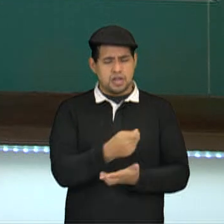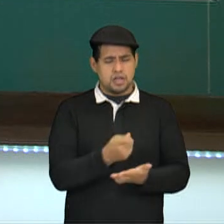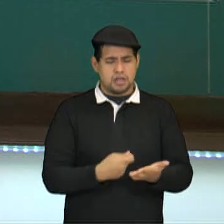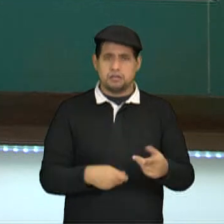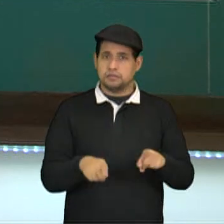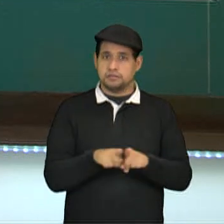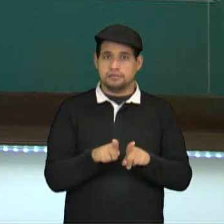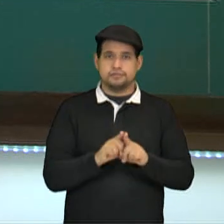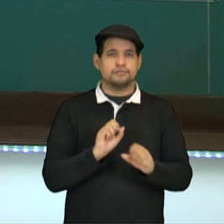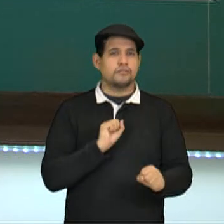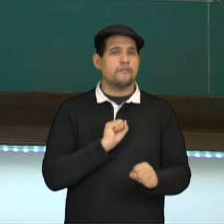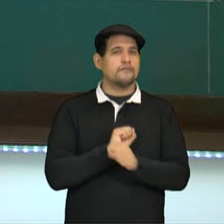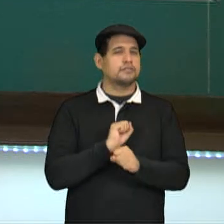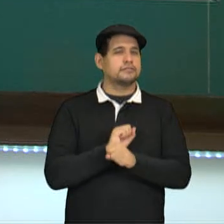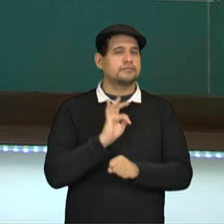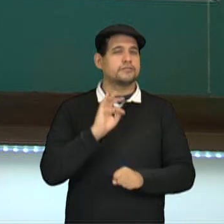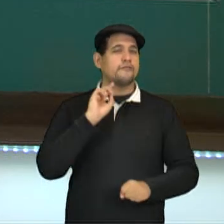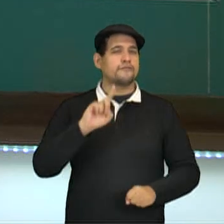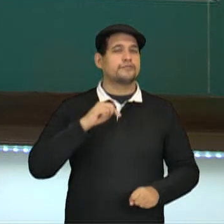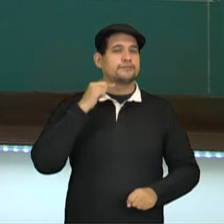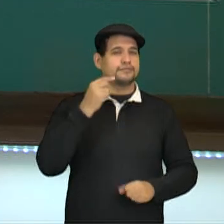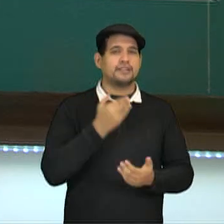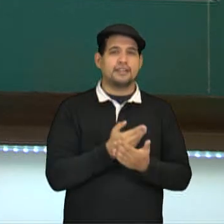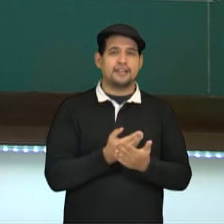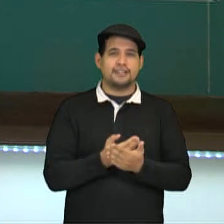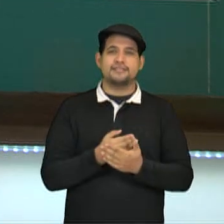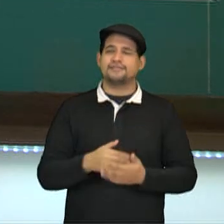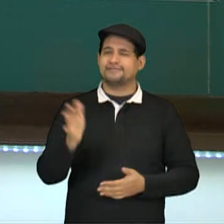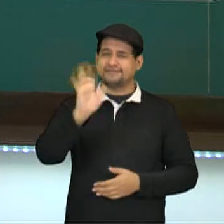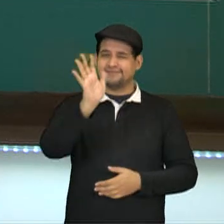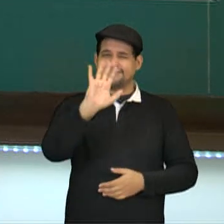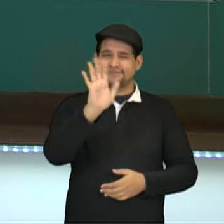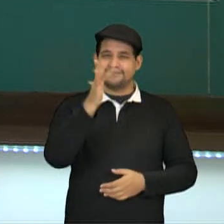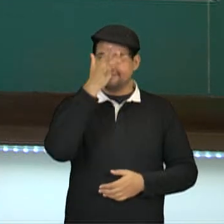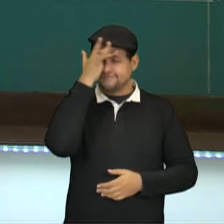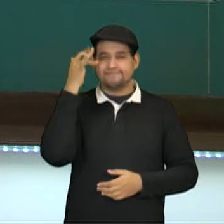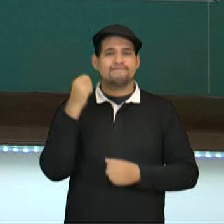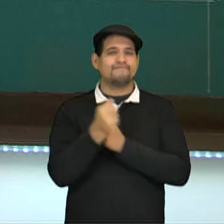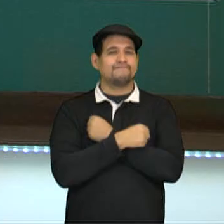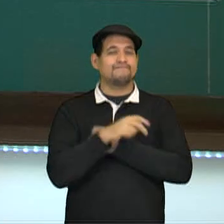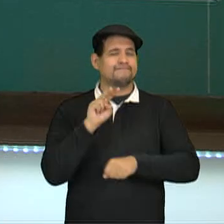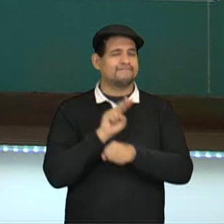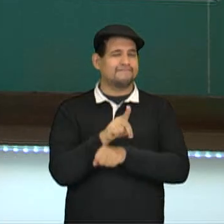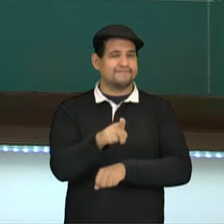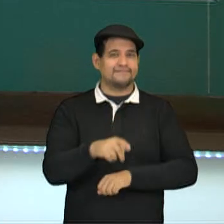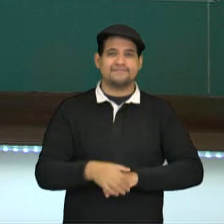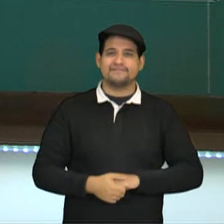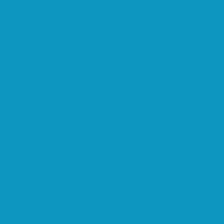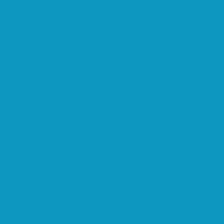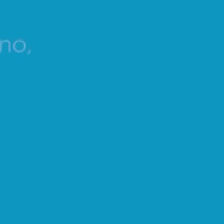anotações e a gente se encontra na nossa próxima aula. Até lá, galerinha, se cuidem!